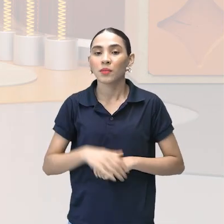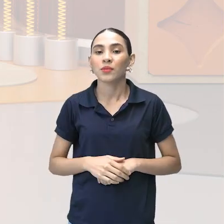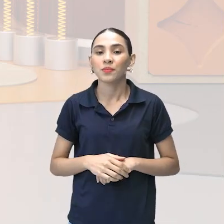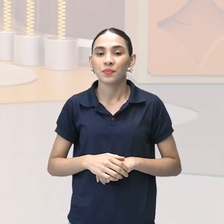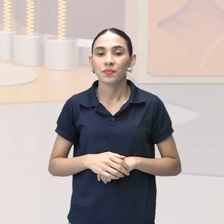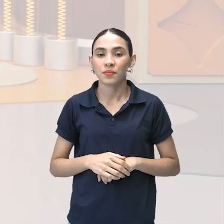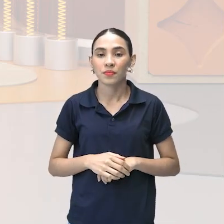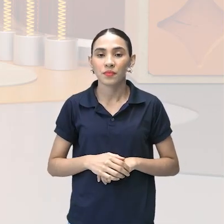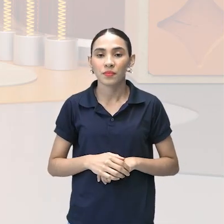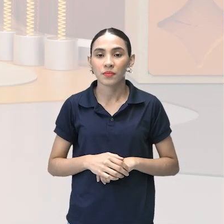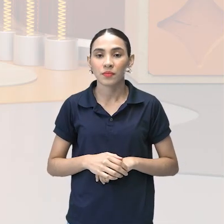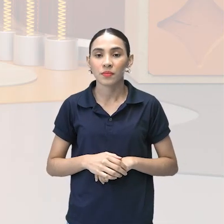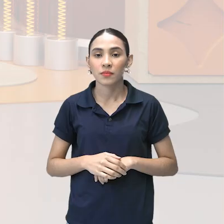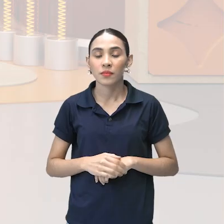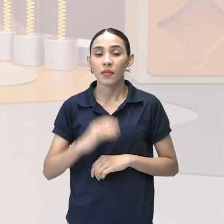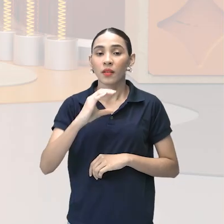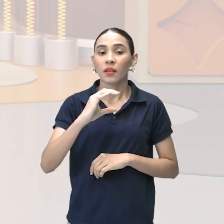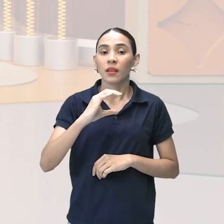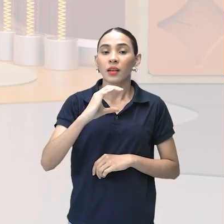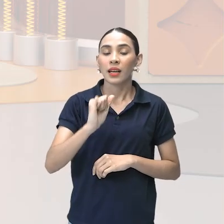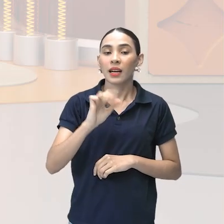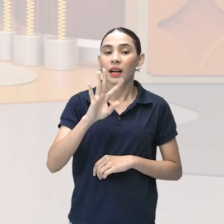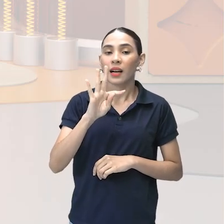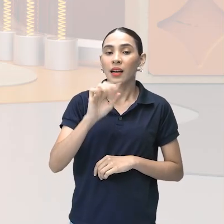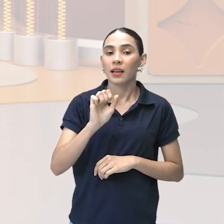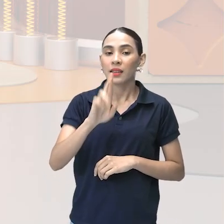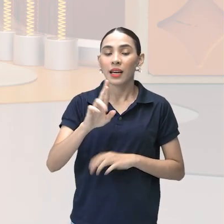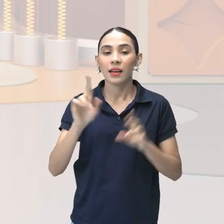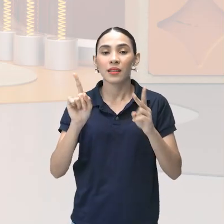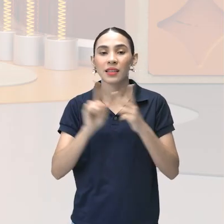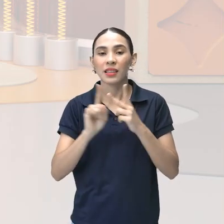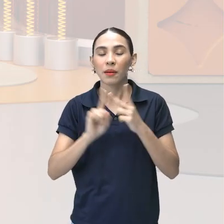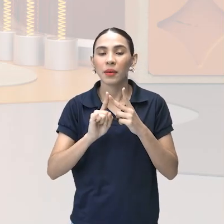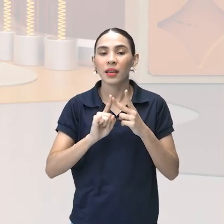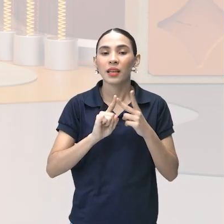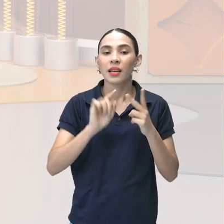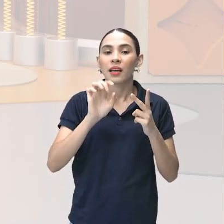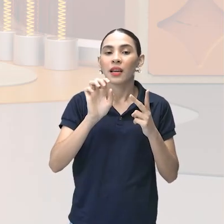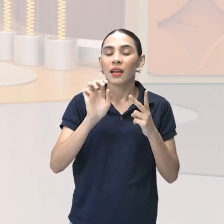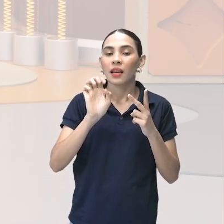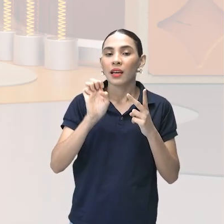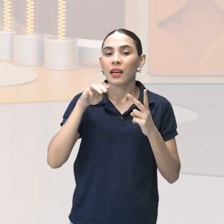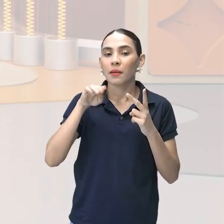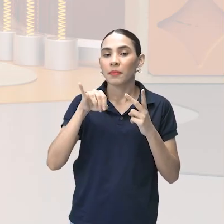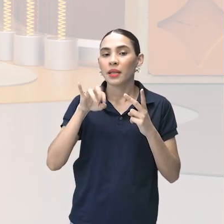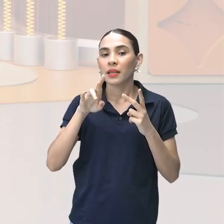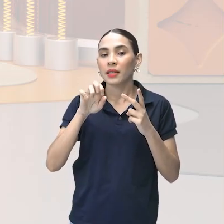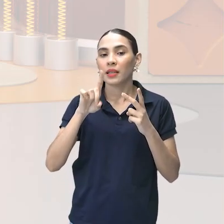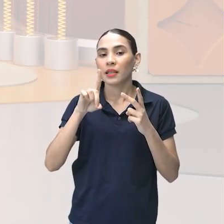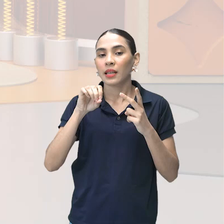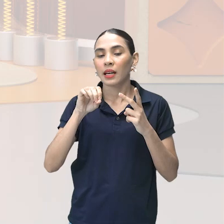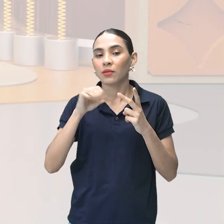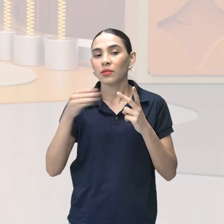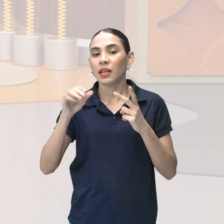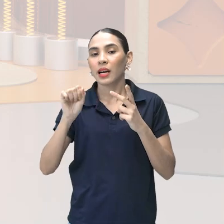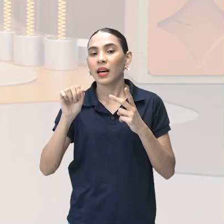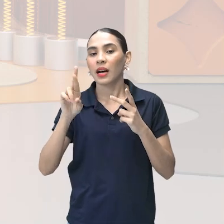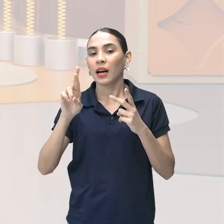exemplo o Catar, os Emirados Árabes Unidos, dentre outros que estão ali nessa